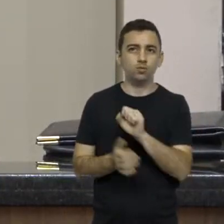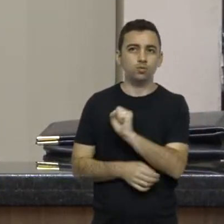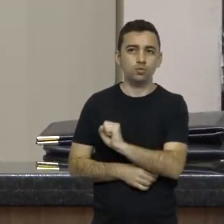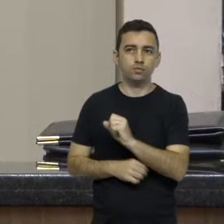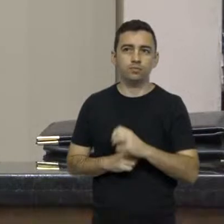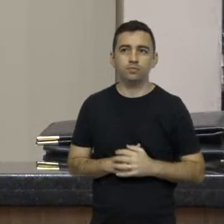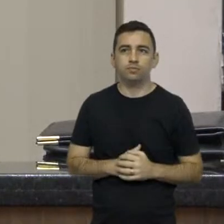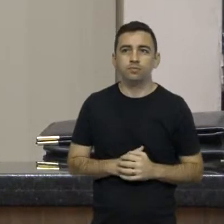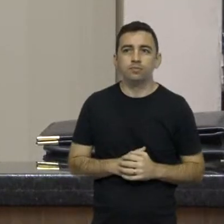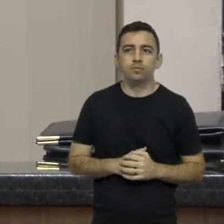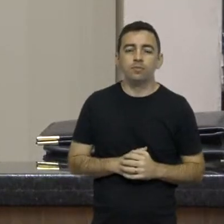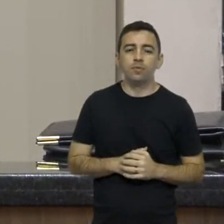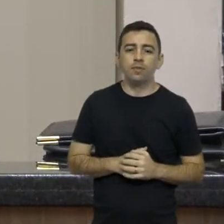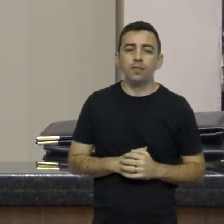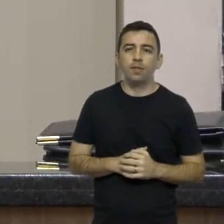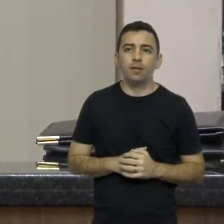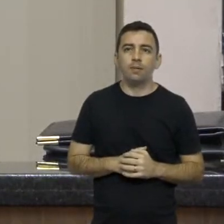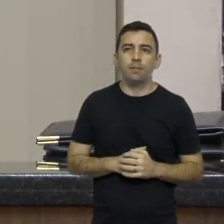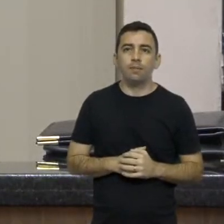Deputado